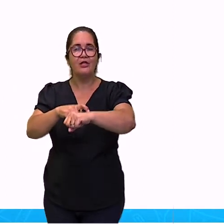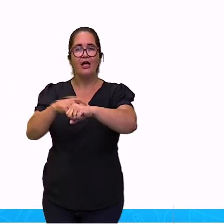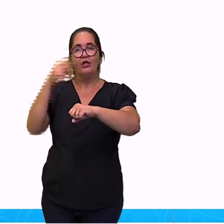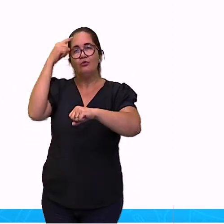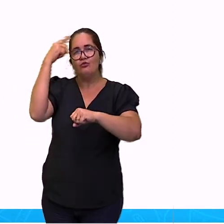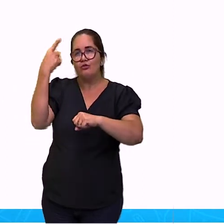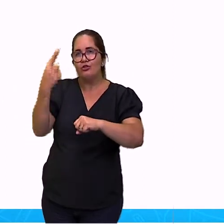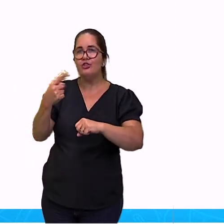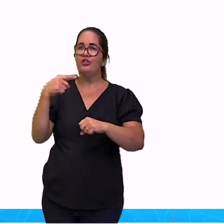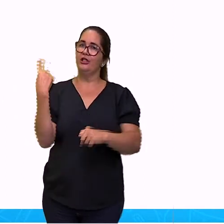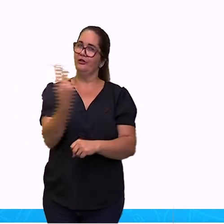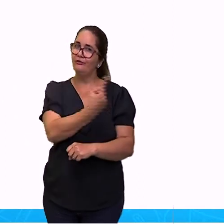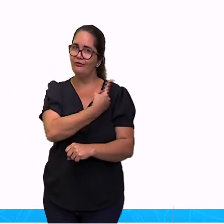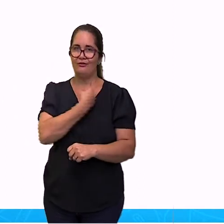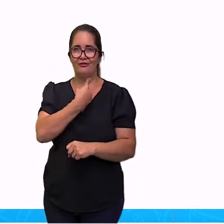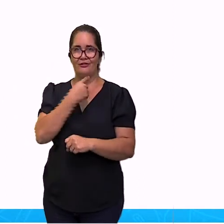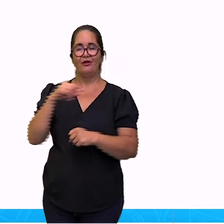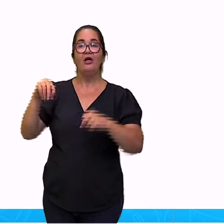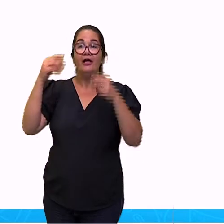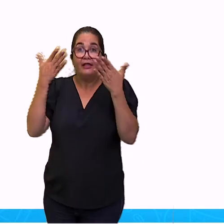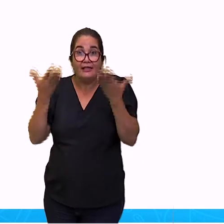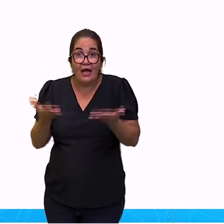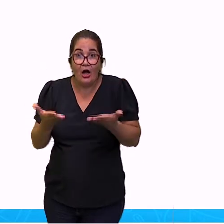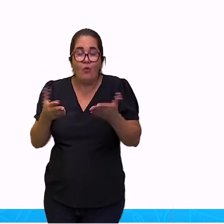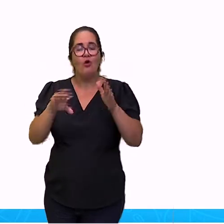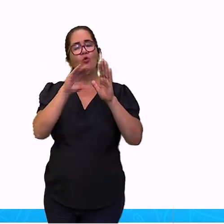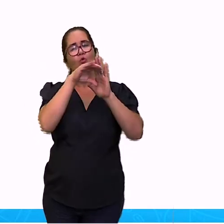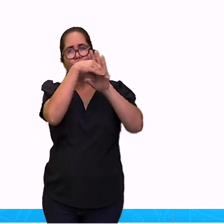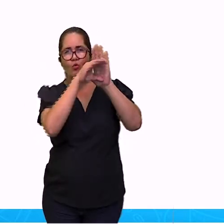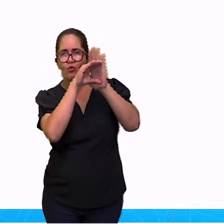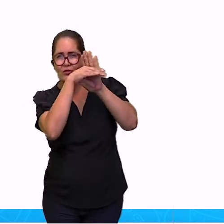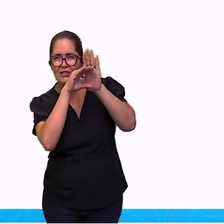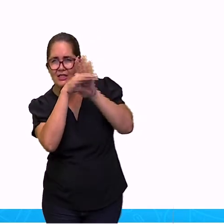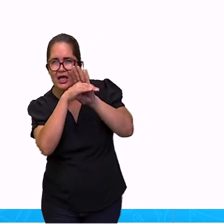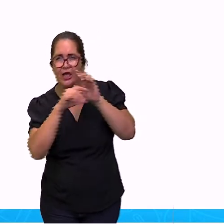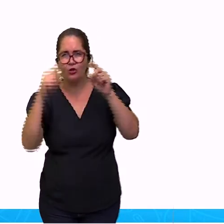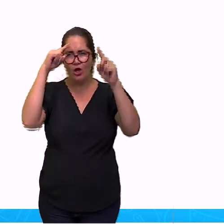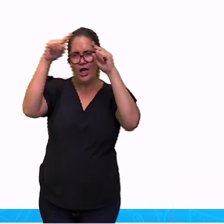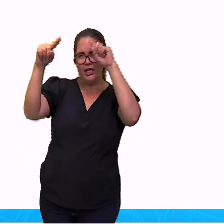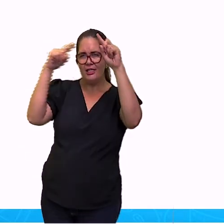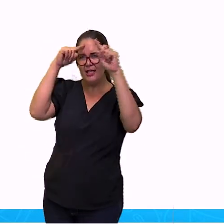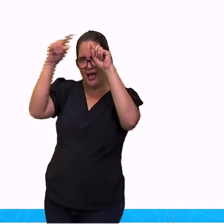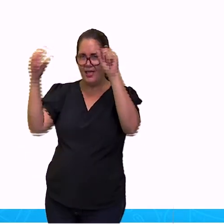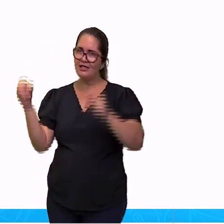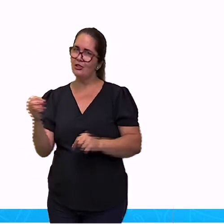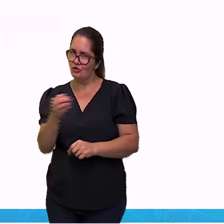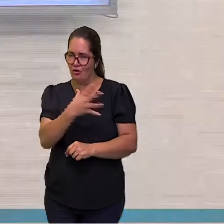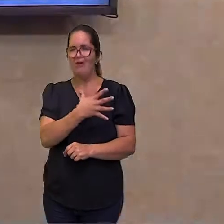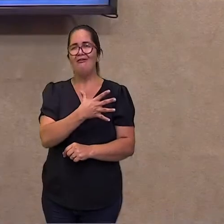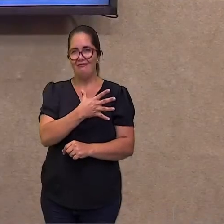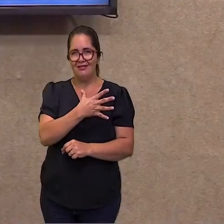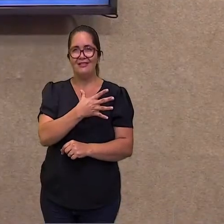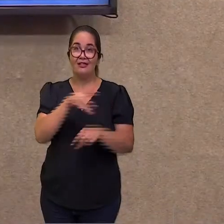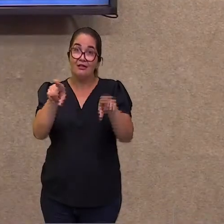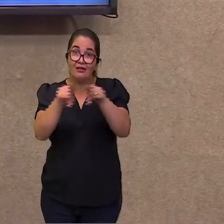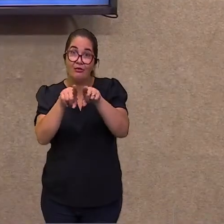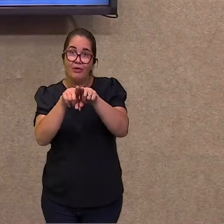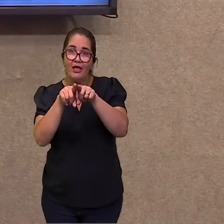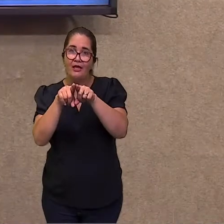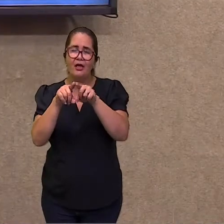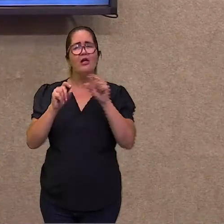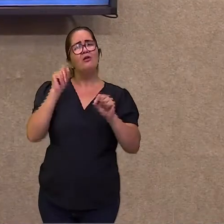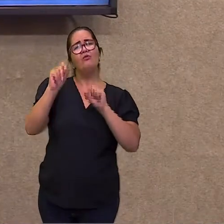importando mais as ideias, conceitos e emoções do que propriamente a estética. O que é